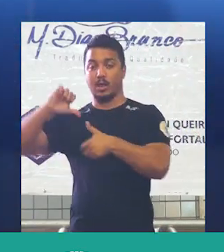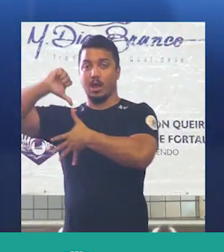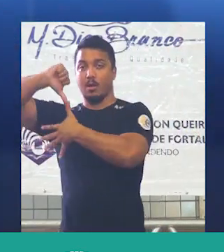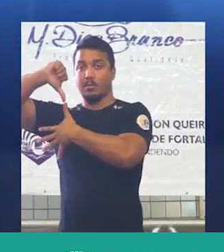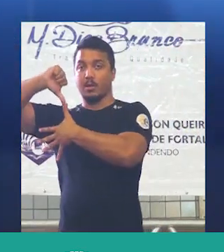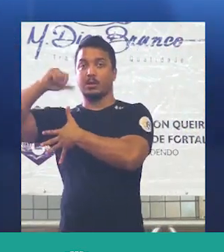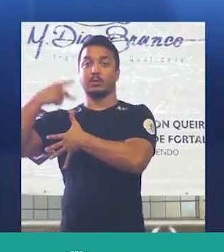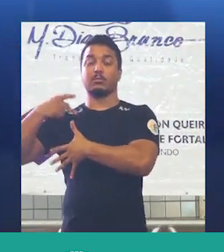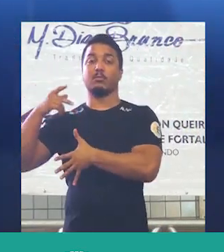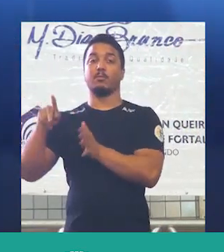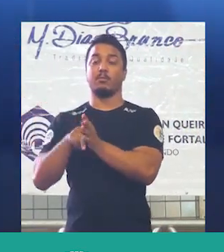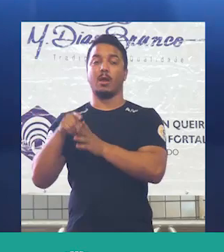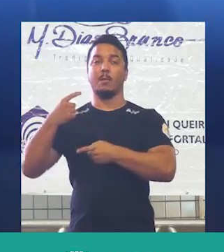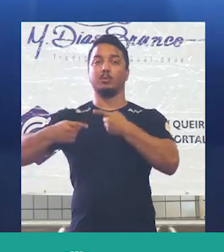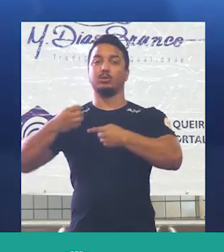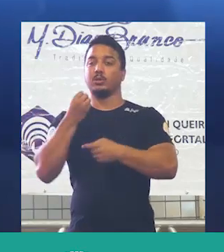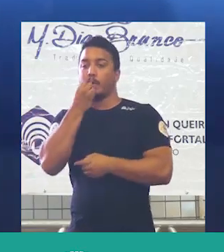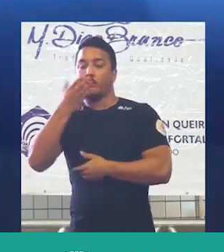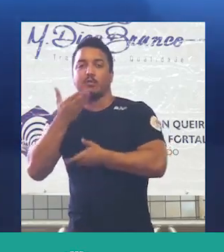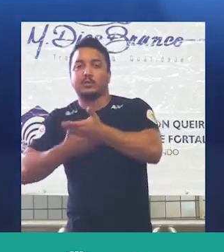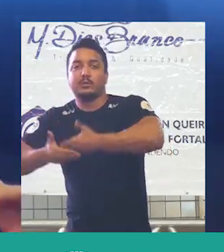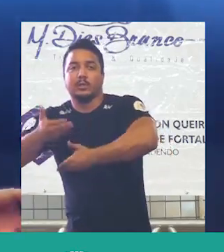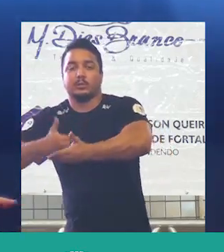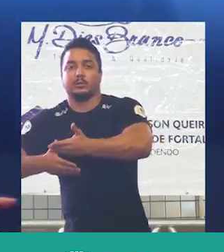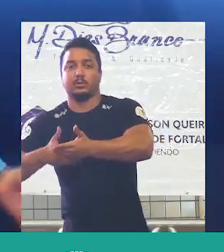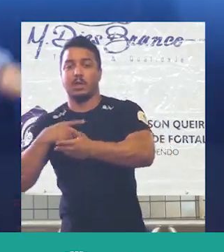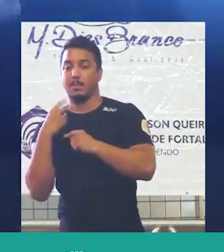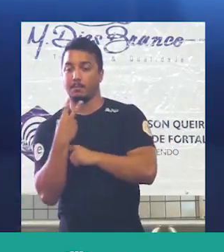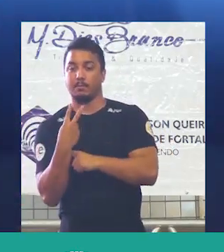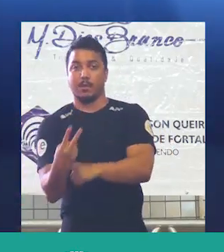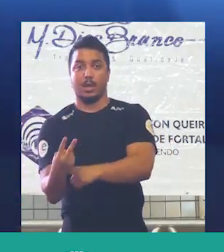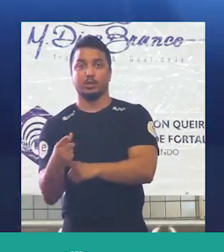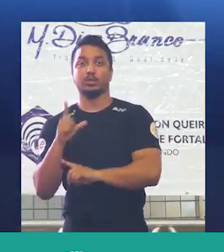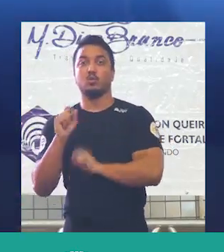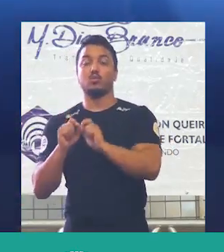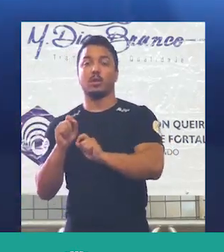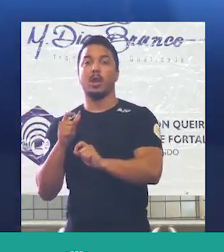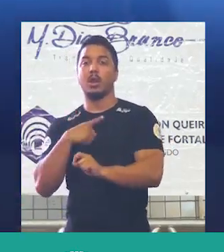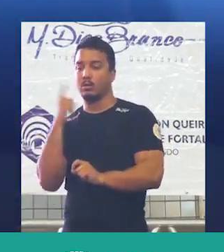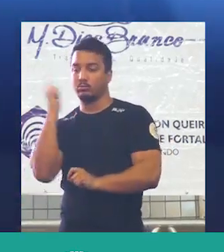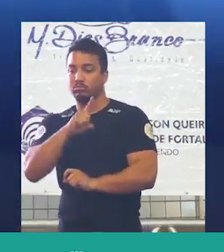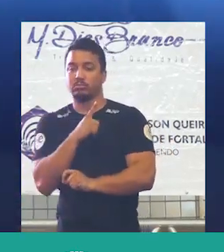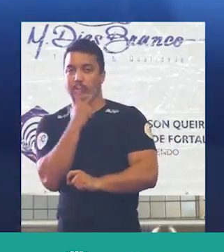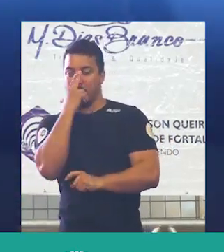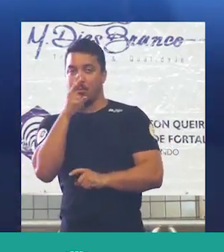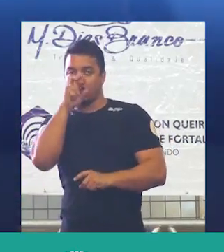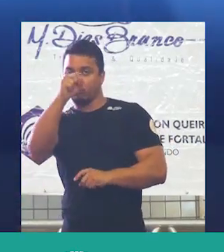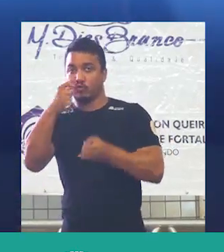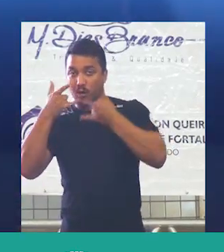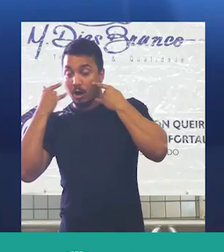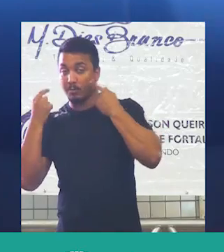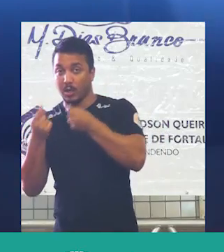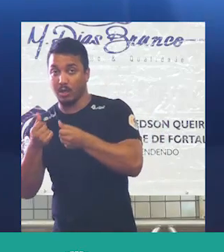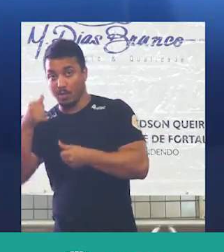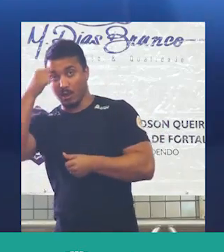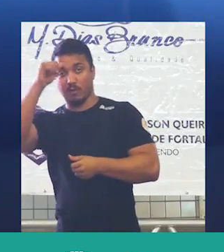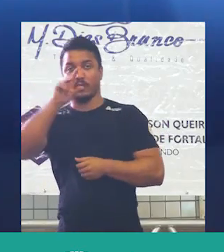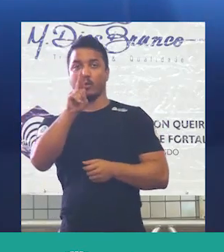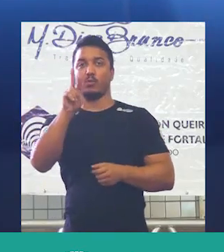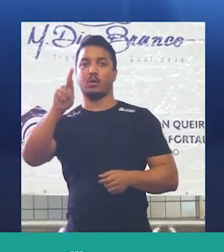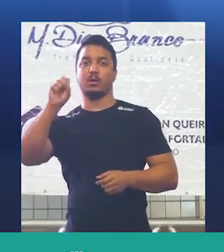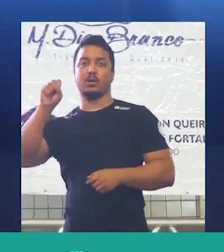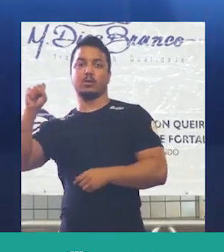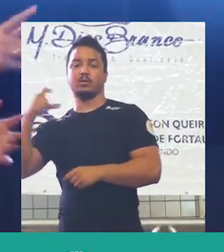vizinhança. Os americanos emprestavam dinheiro para a gente, para que o capitalismo se fortalecesse aqui e impedisse a entrada das